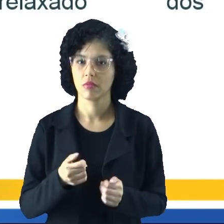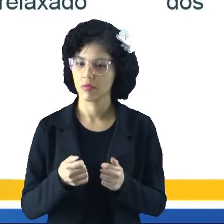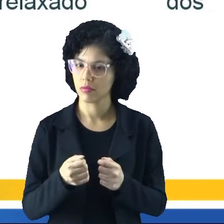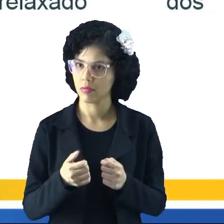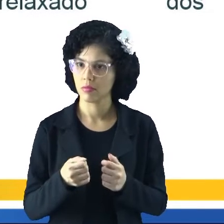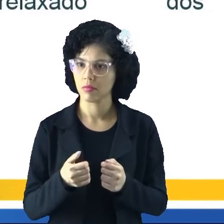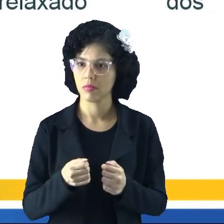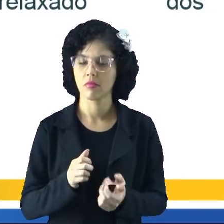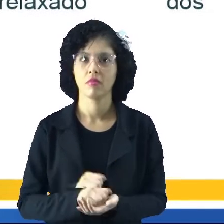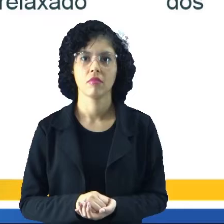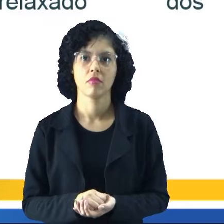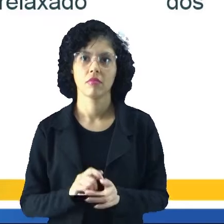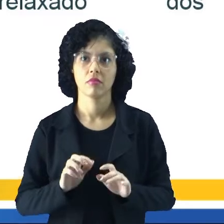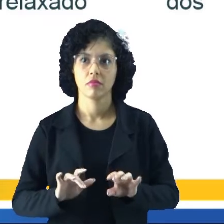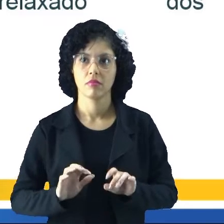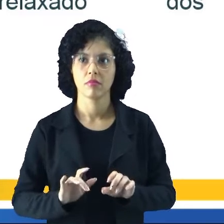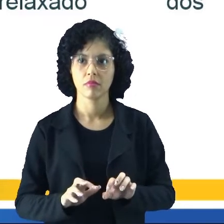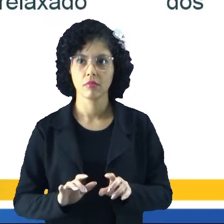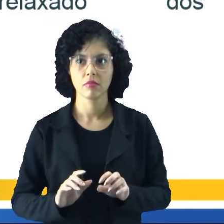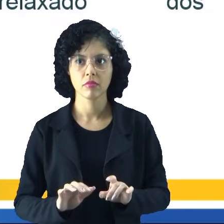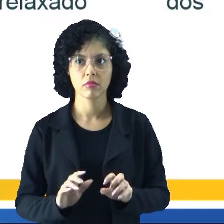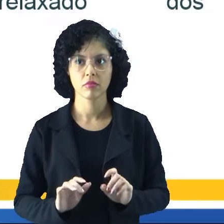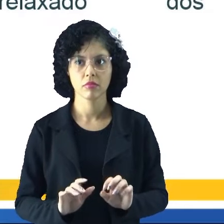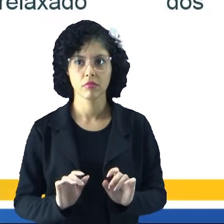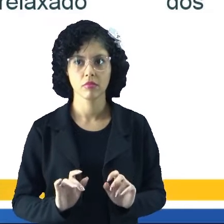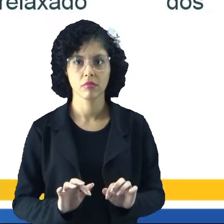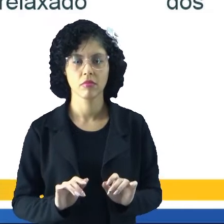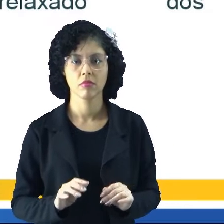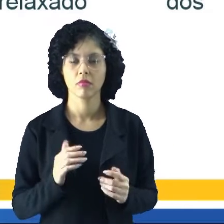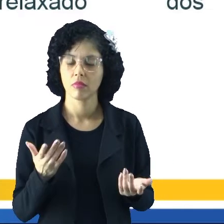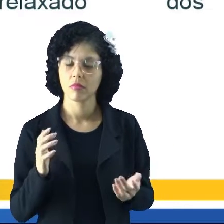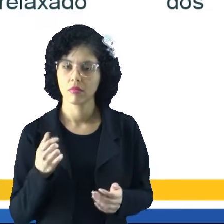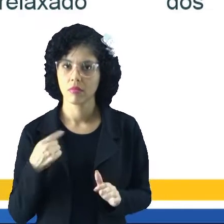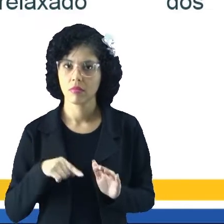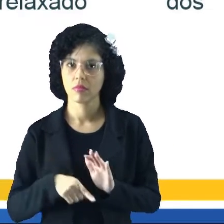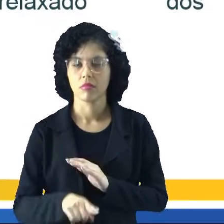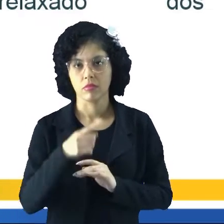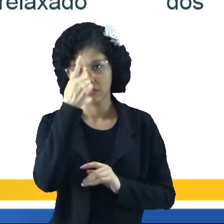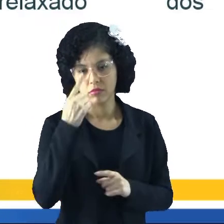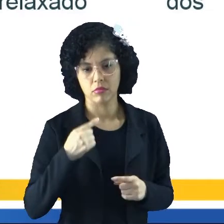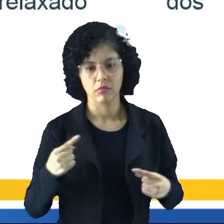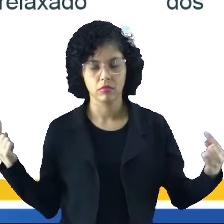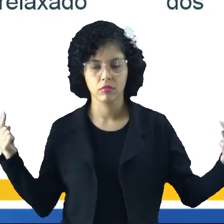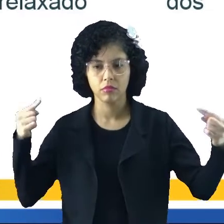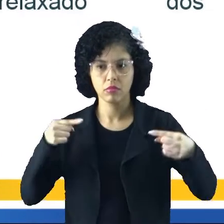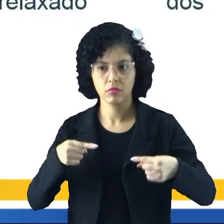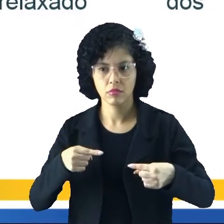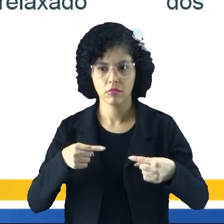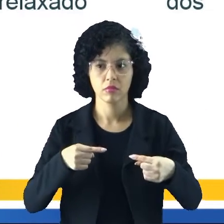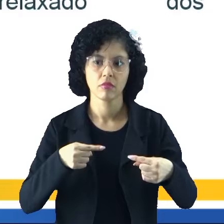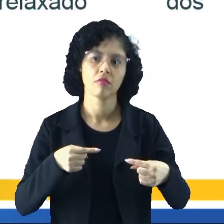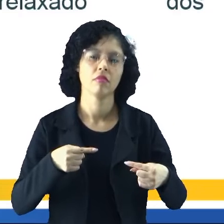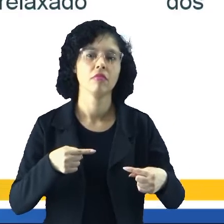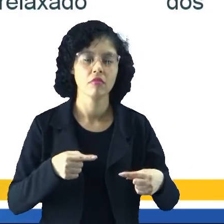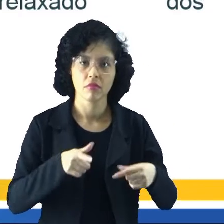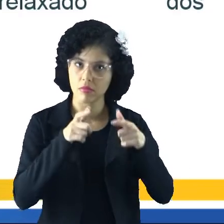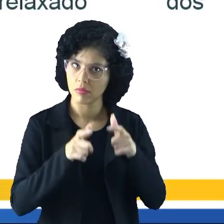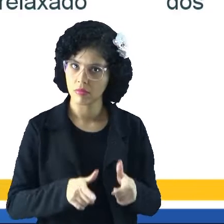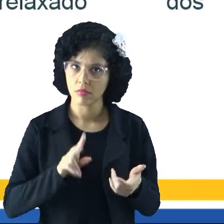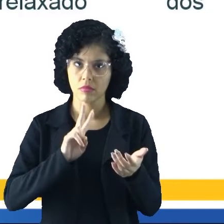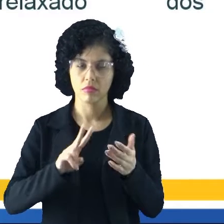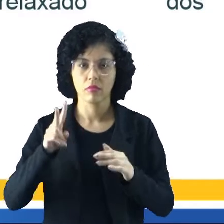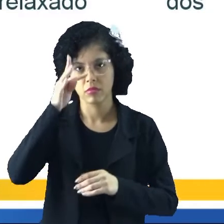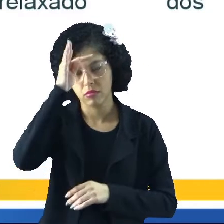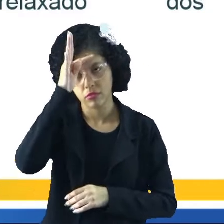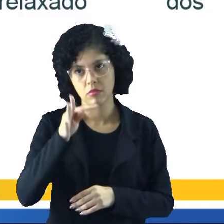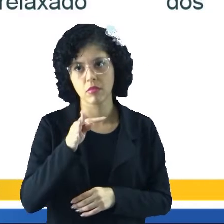com o controle, e eu vou com as teclas, né? Ou seja, dentro de um cenário de disputa, de Velho Oeste, onde o tradicional,